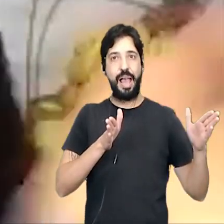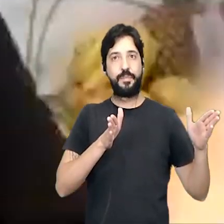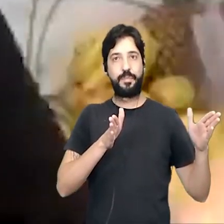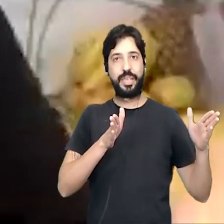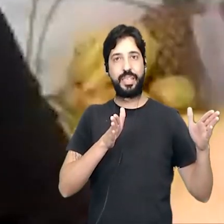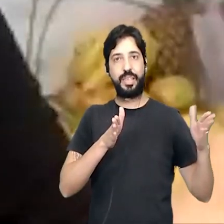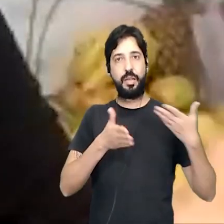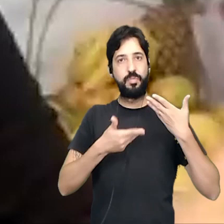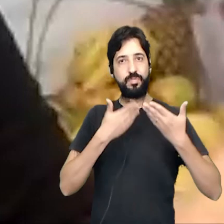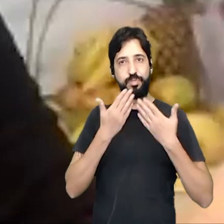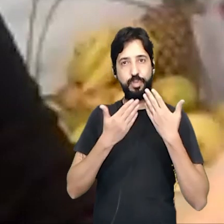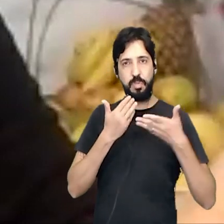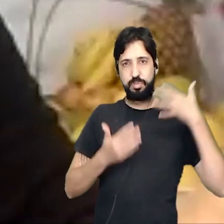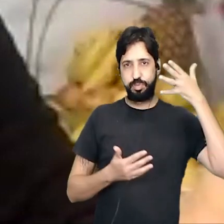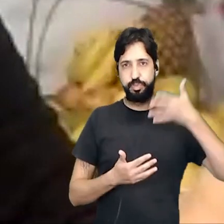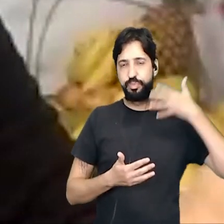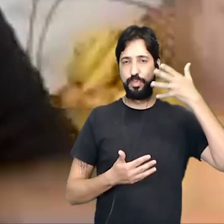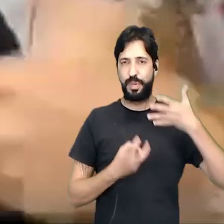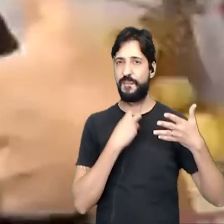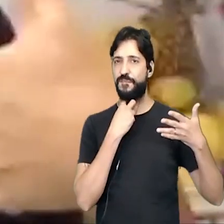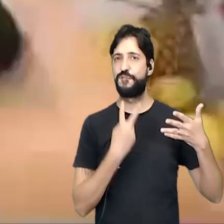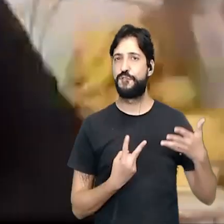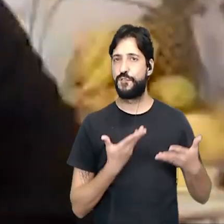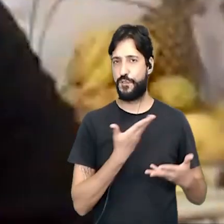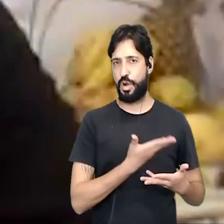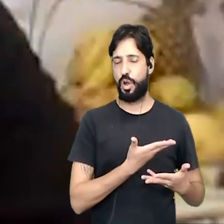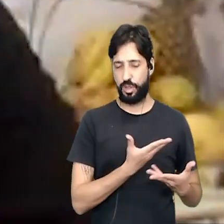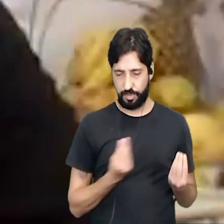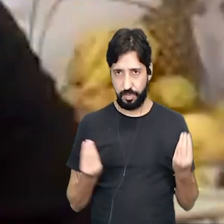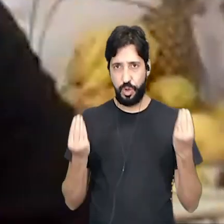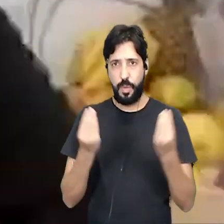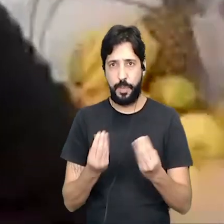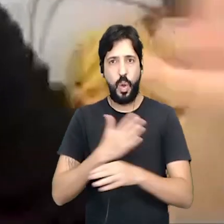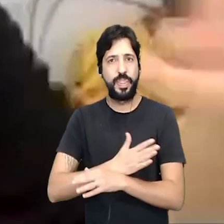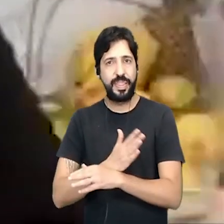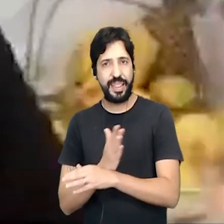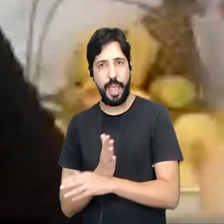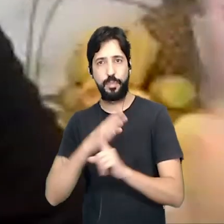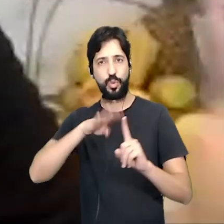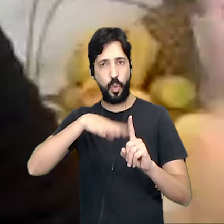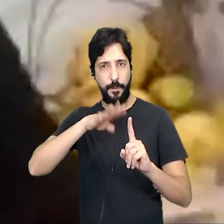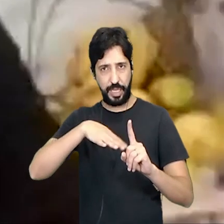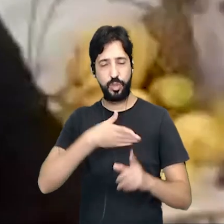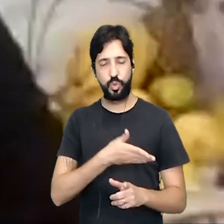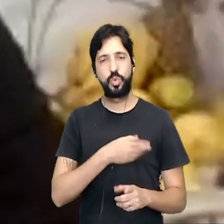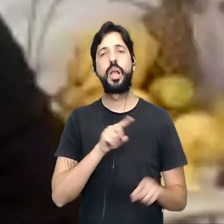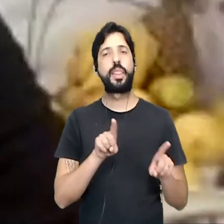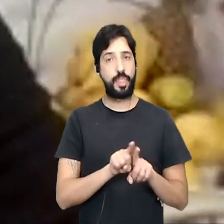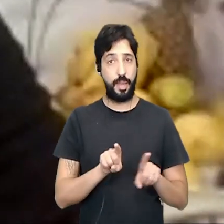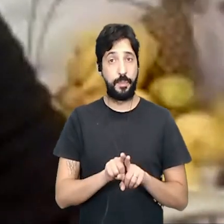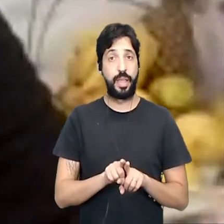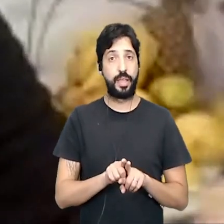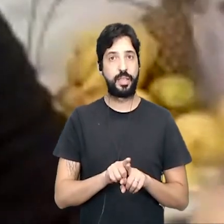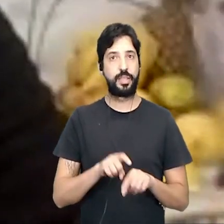o Ailton abre essa janela para a gente com esse discurso, com essa voz, né, nos trazendo para esse tempo que é o tempo